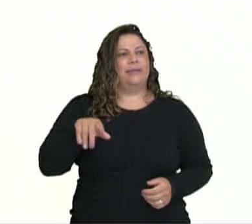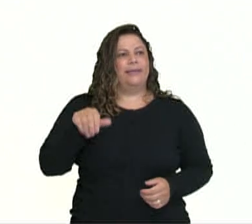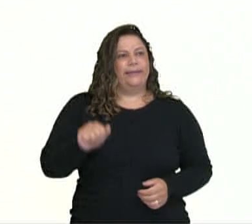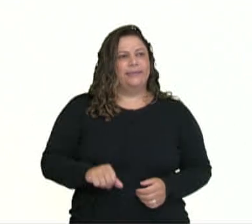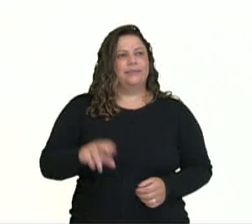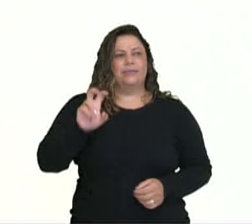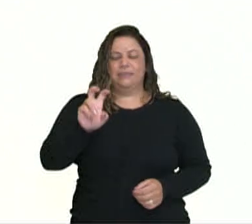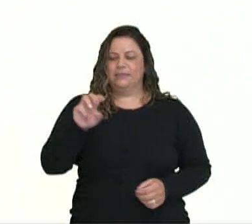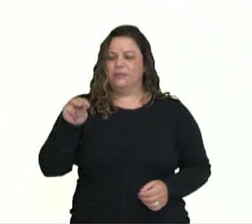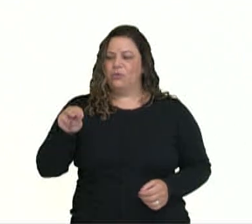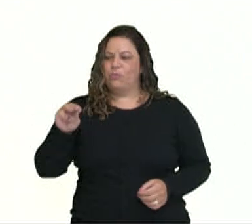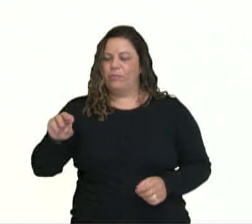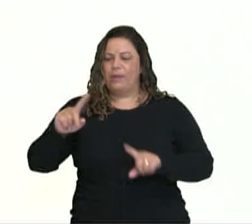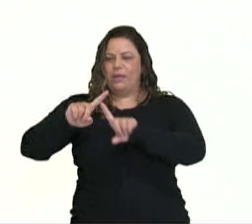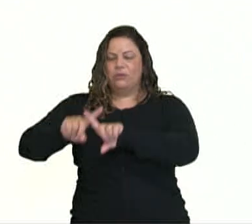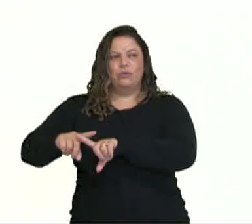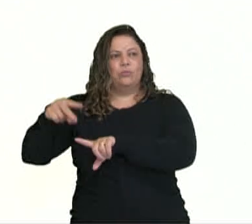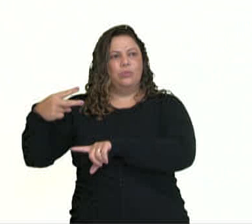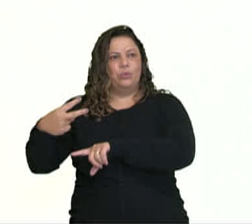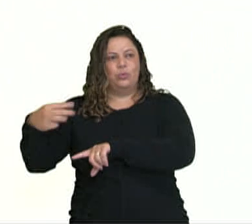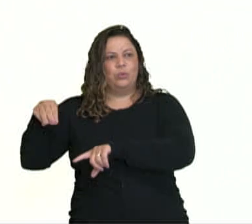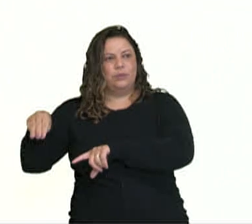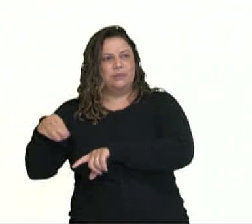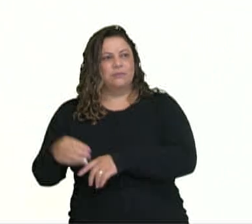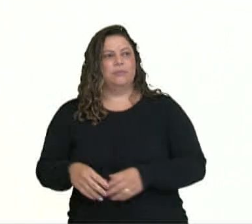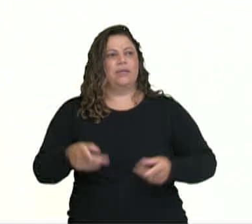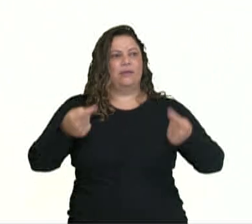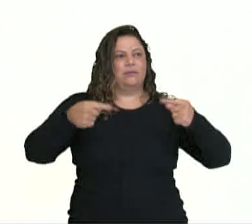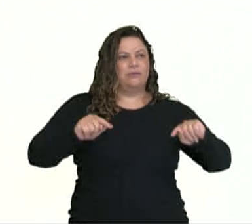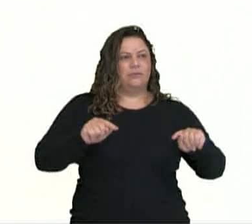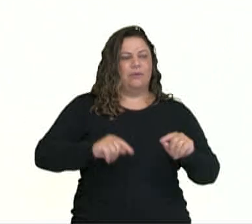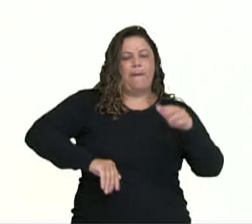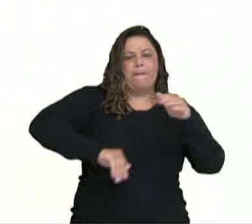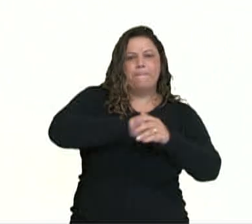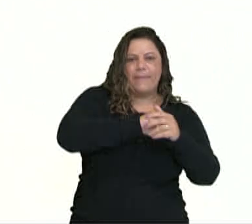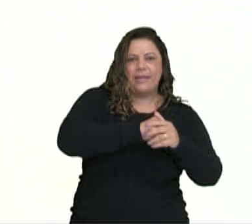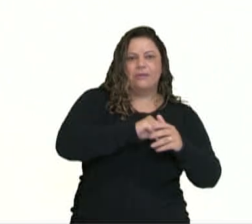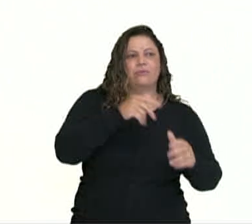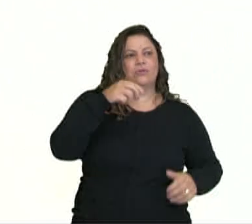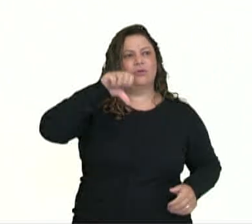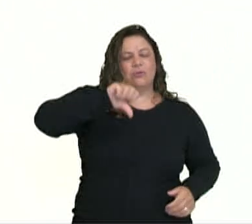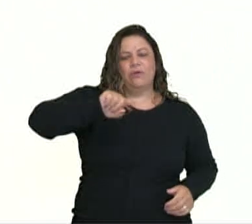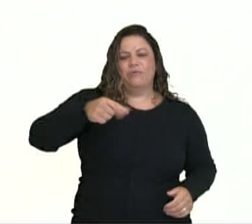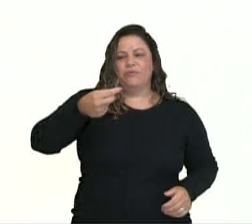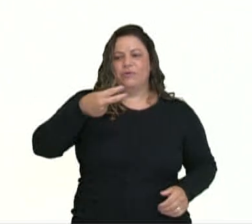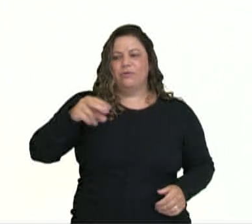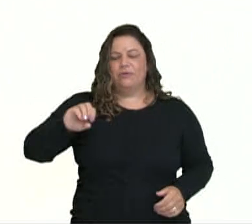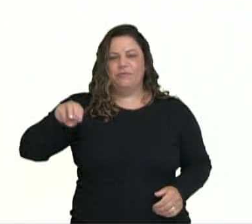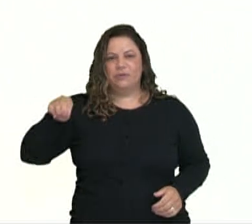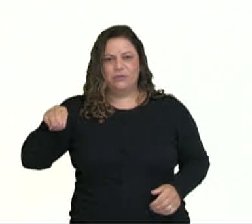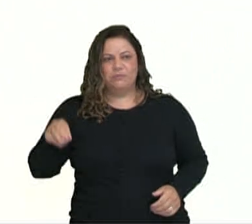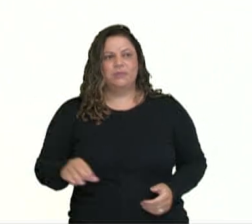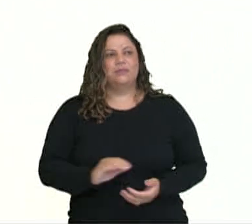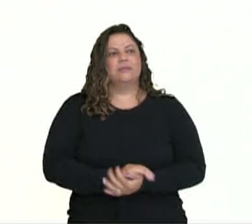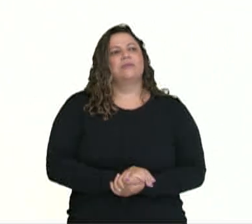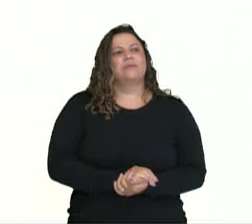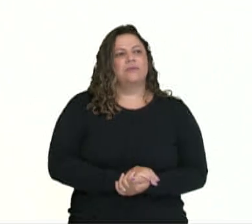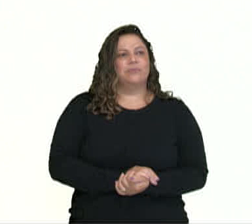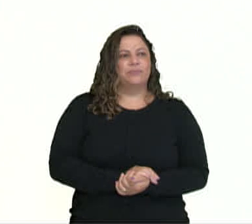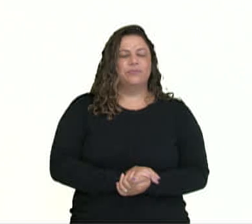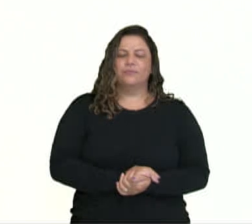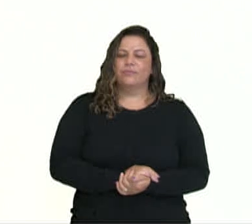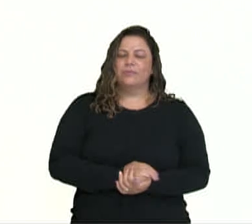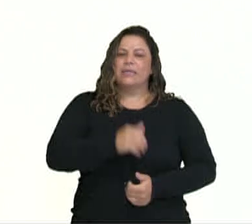de 9 metros e 20 centímetros. As partidas, elas são realizadas